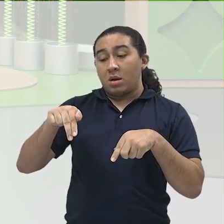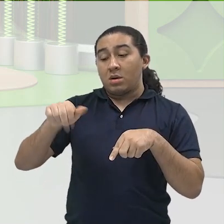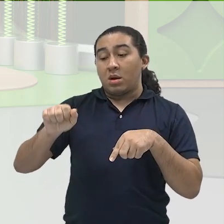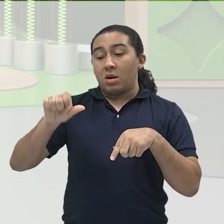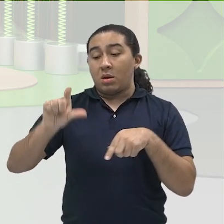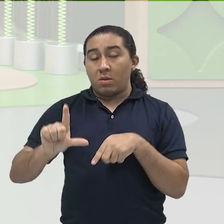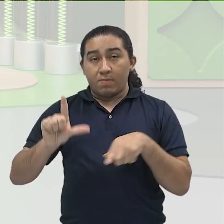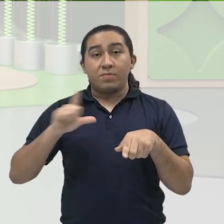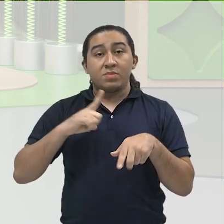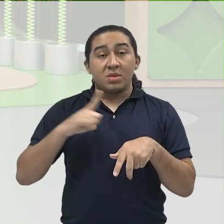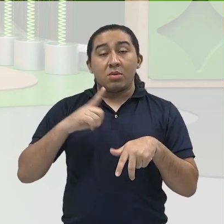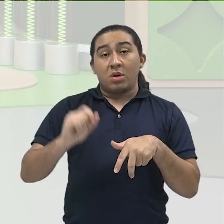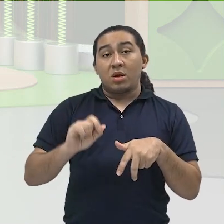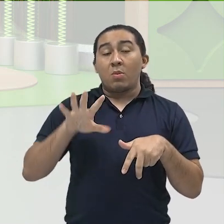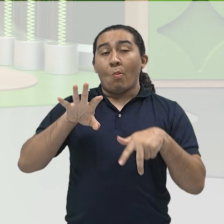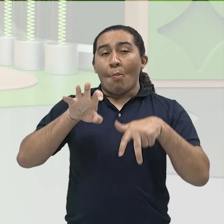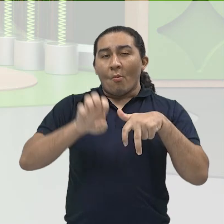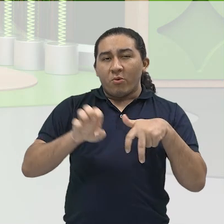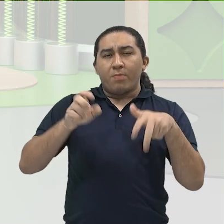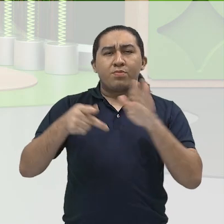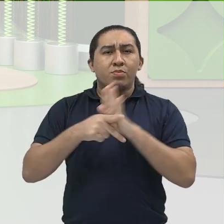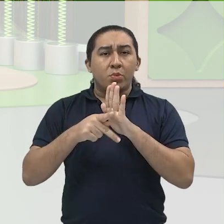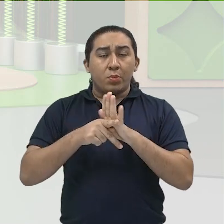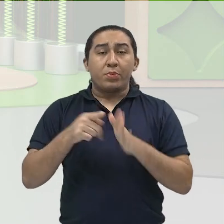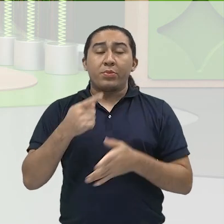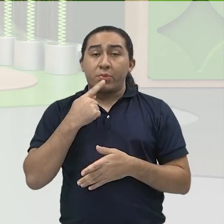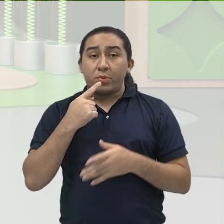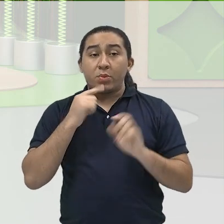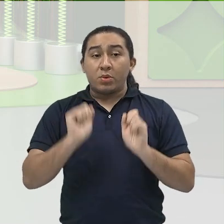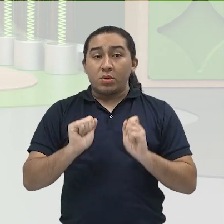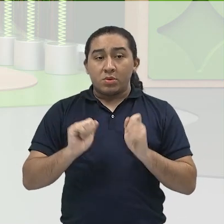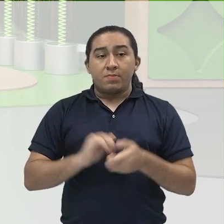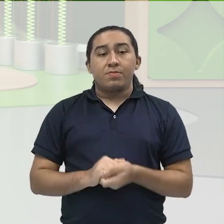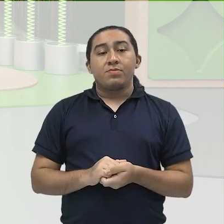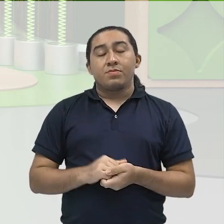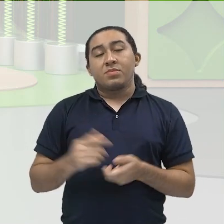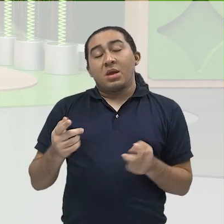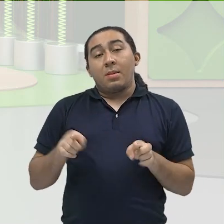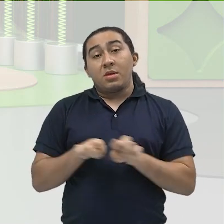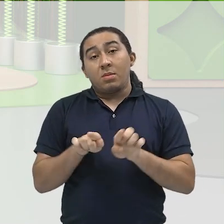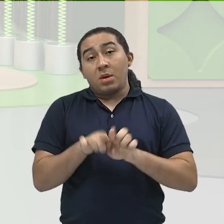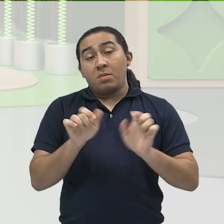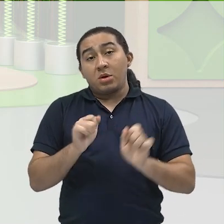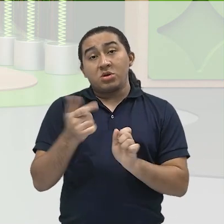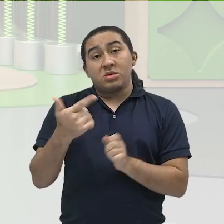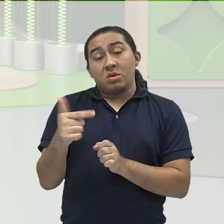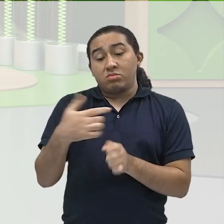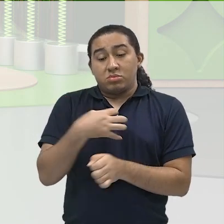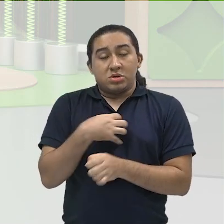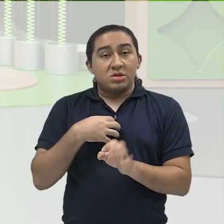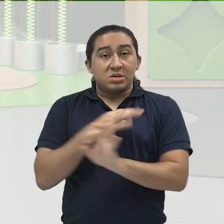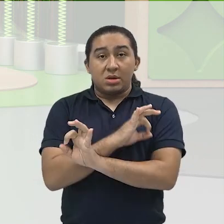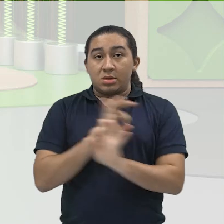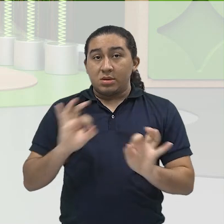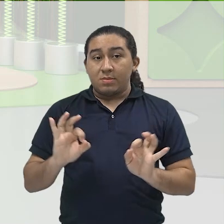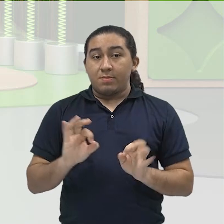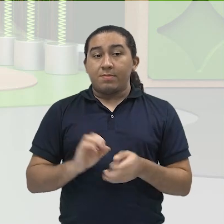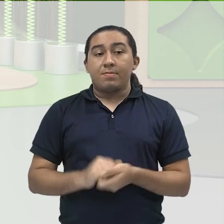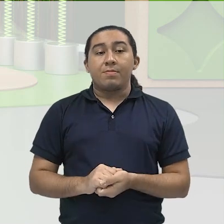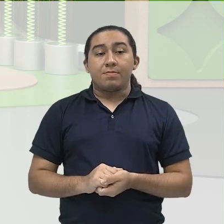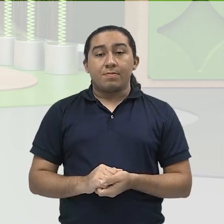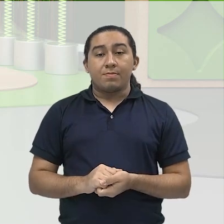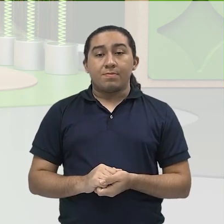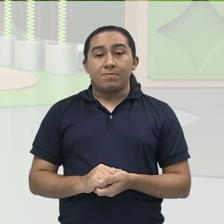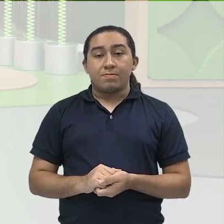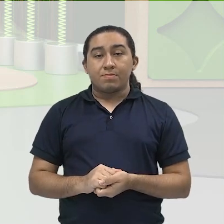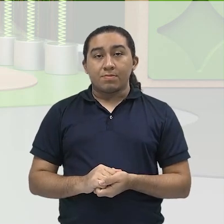ela pode se contaminar por esse vírus e ela pode não apresentar qualquer sintoma, ou seja, ela se tornar assintomática.